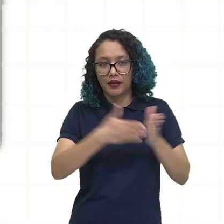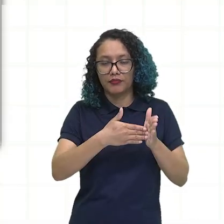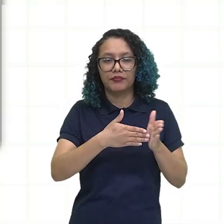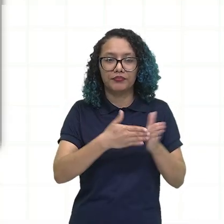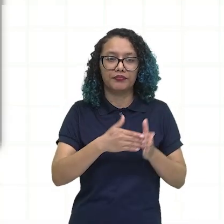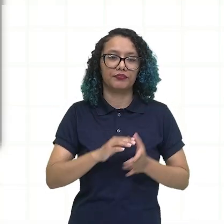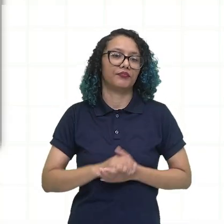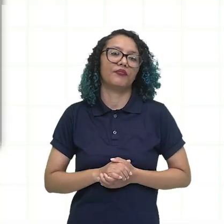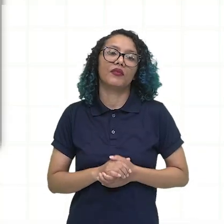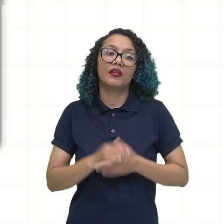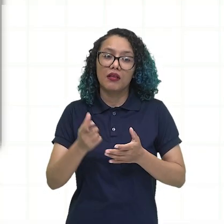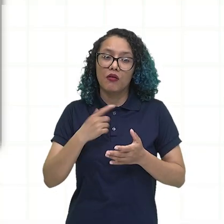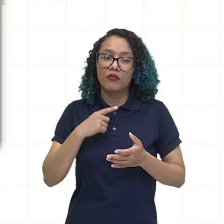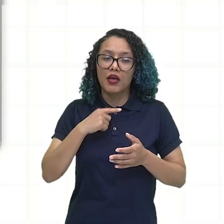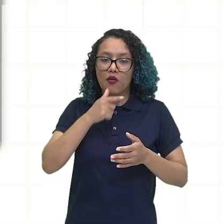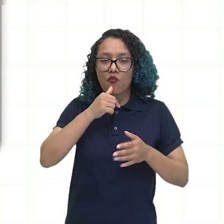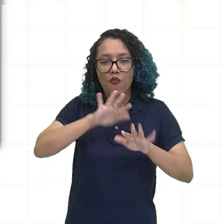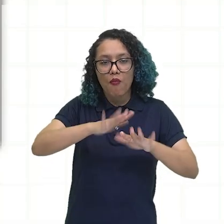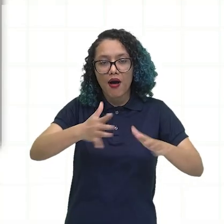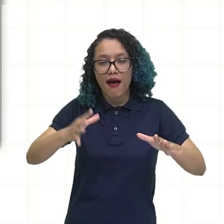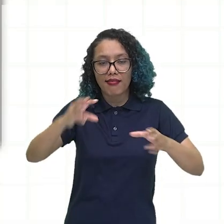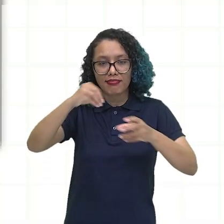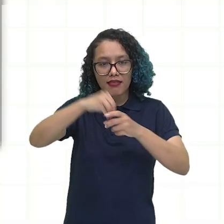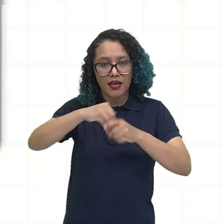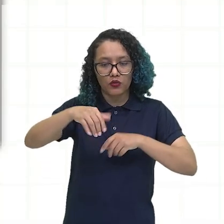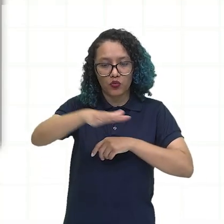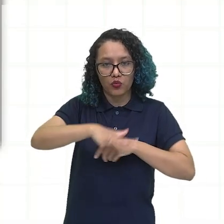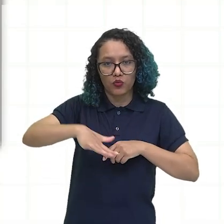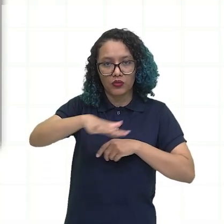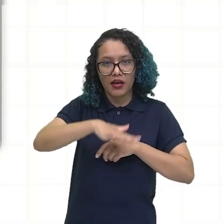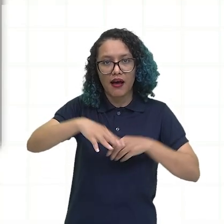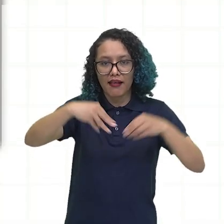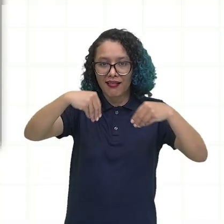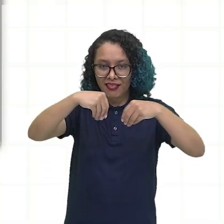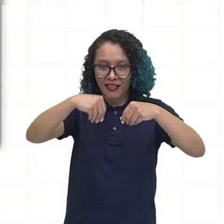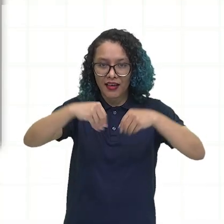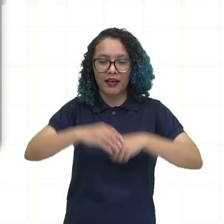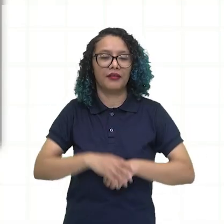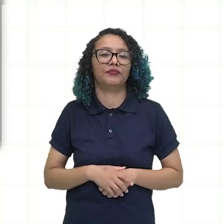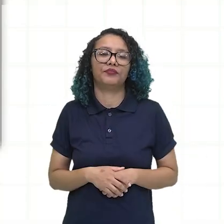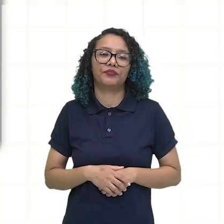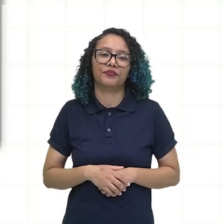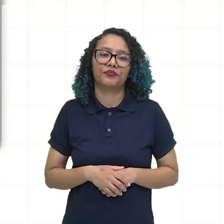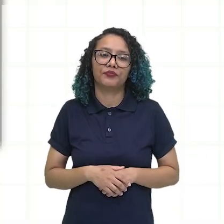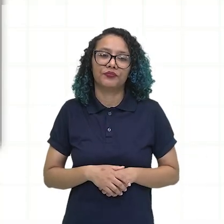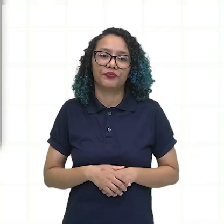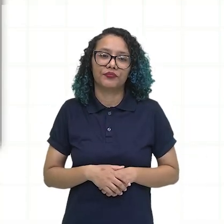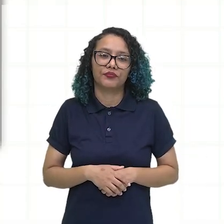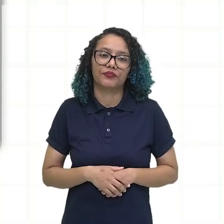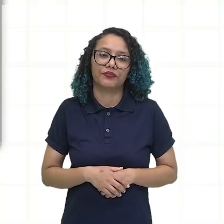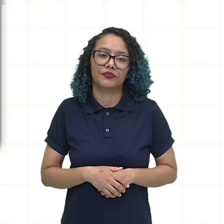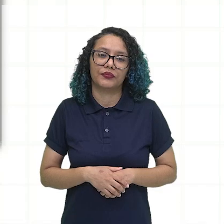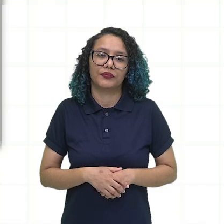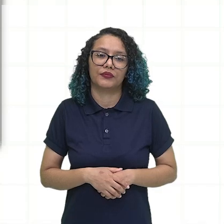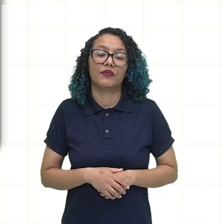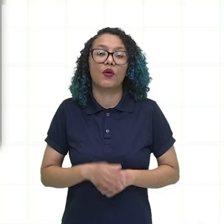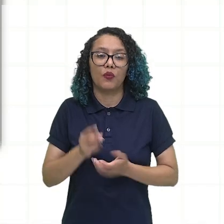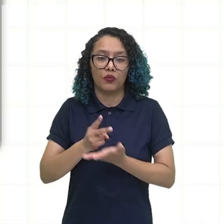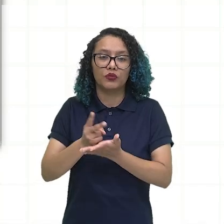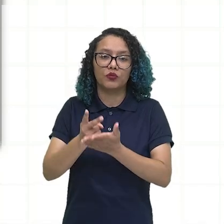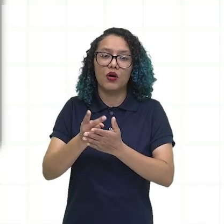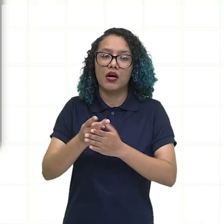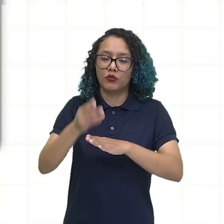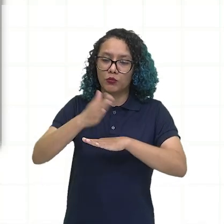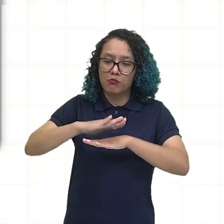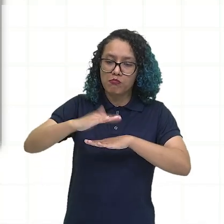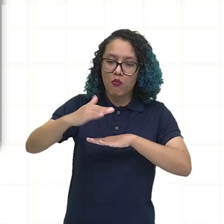formação desse mar interior. E com o levantamento, né, continuando ali o processo de